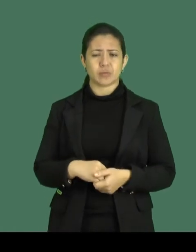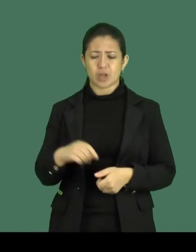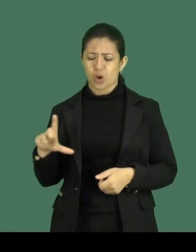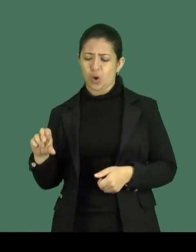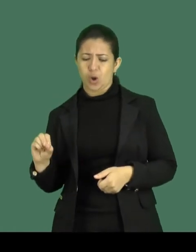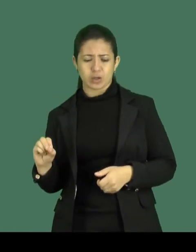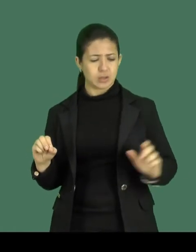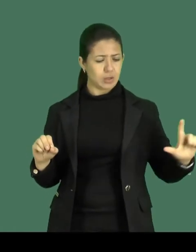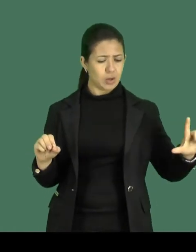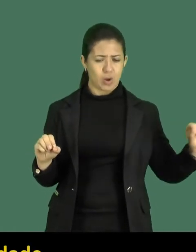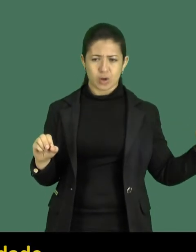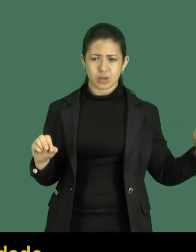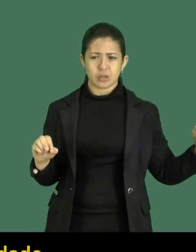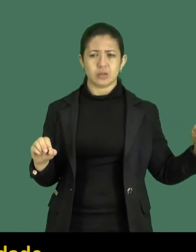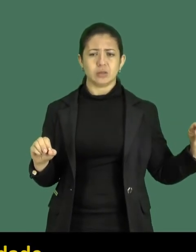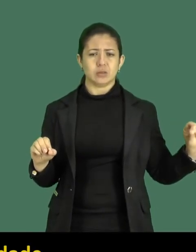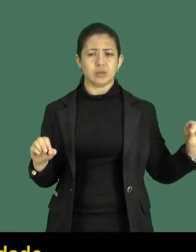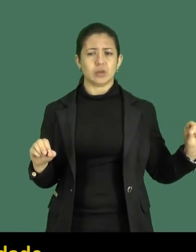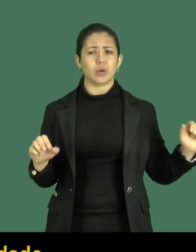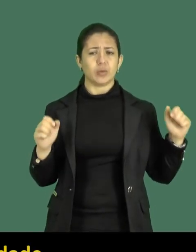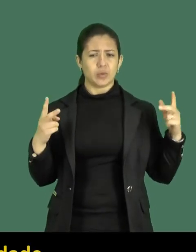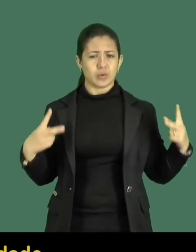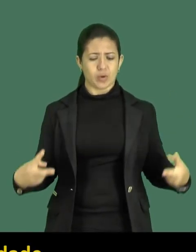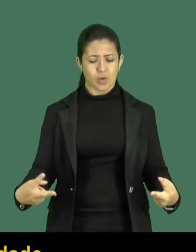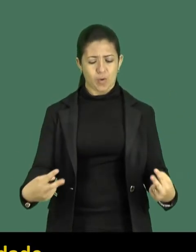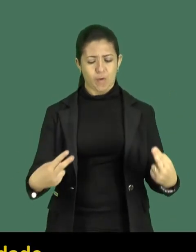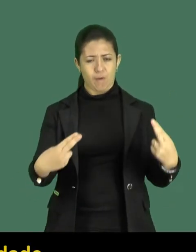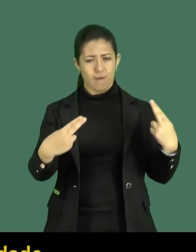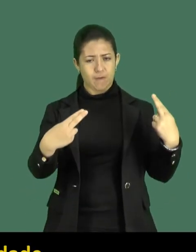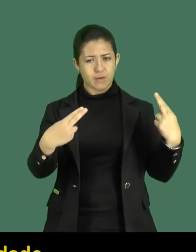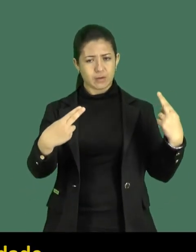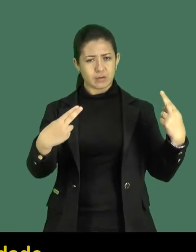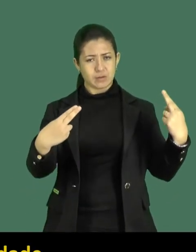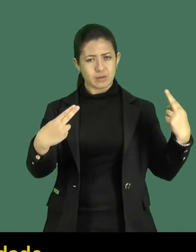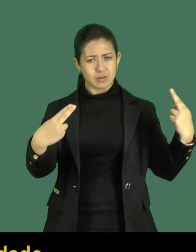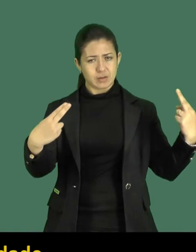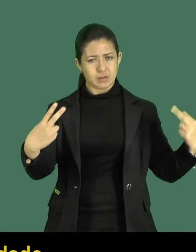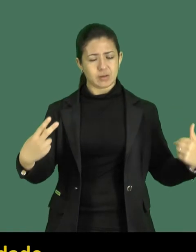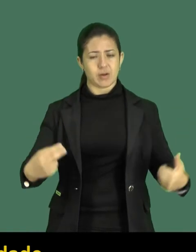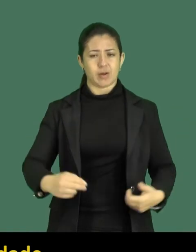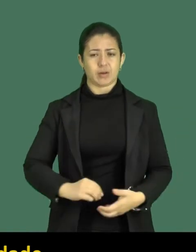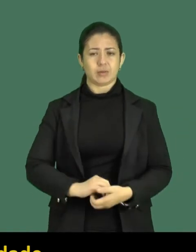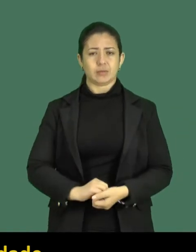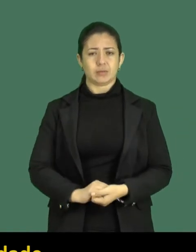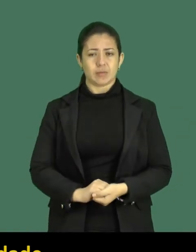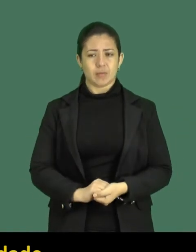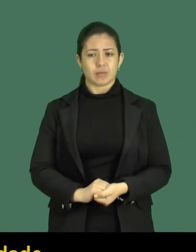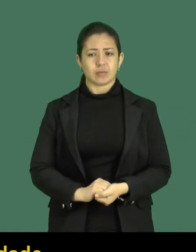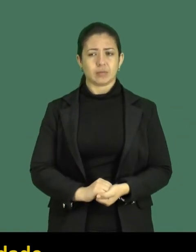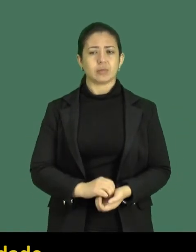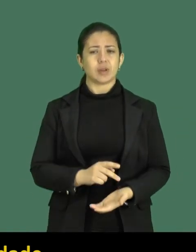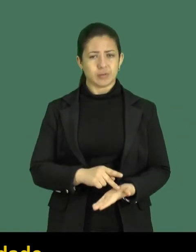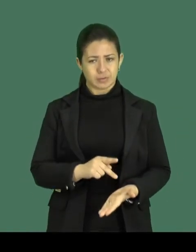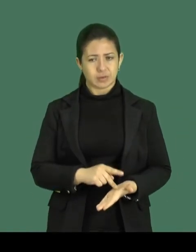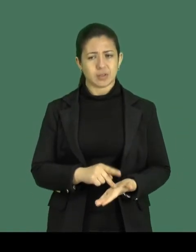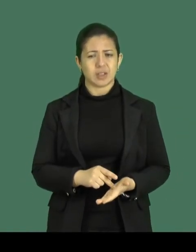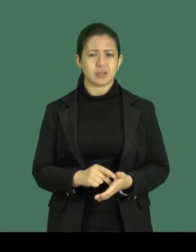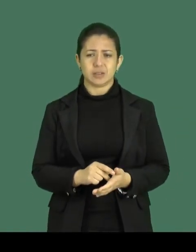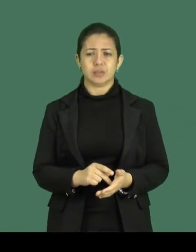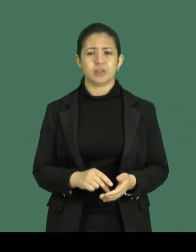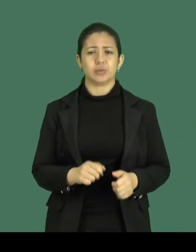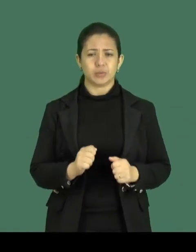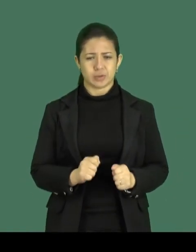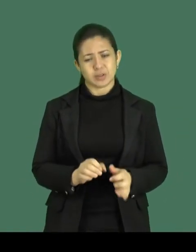de um lado, log do outro, eu posso aplicar uma regra prática, na verdade é uma regra prática para facilitar o nosso trabalho, que